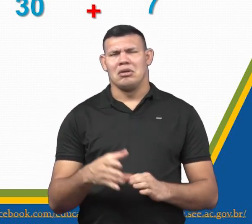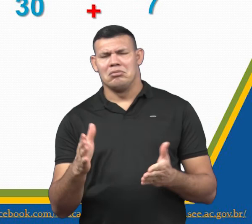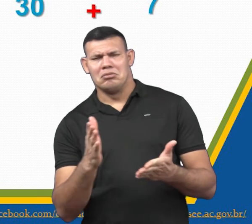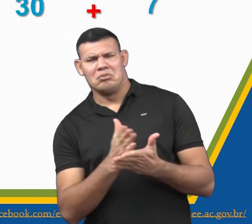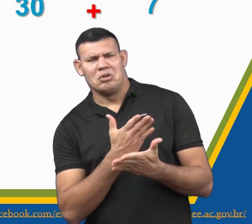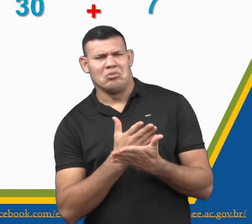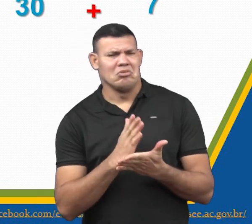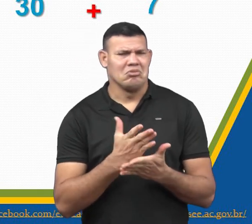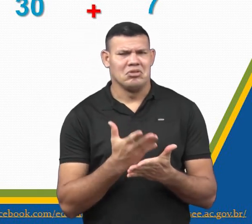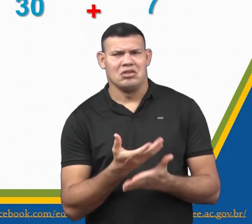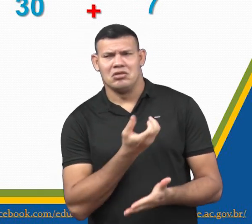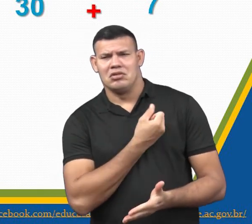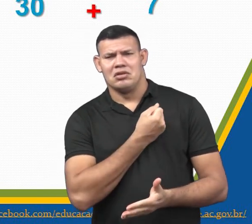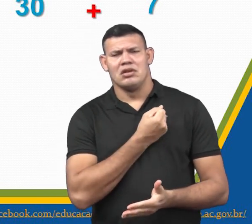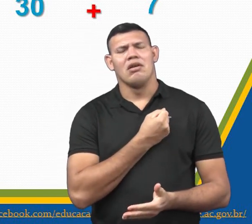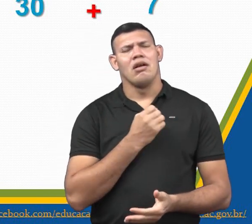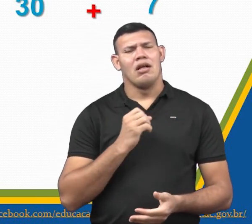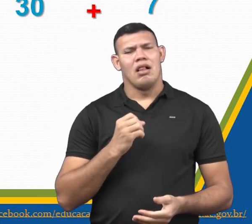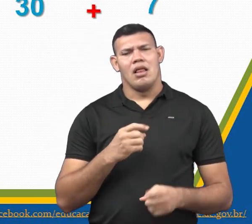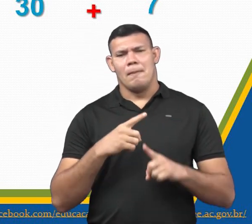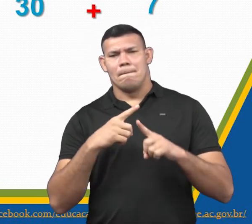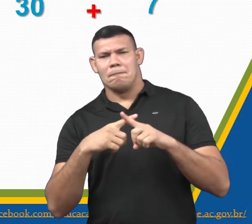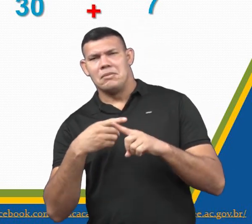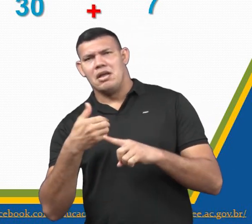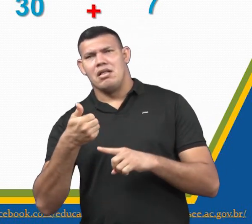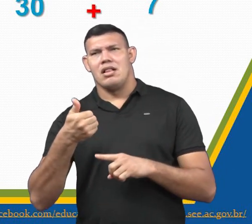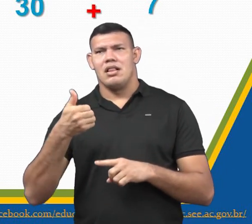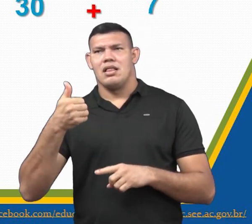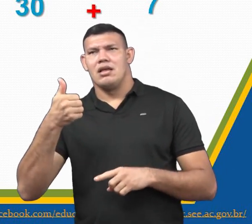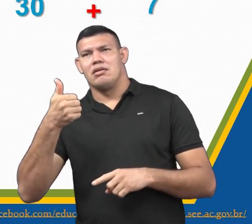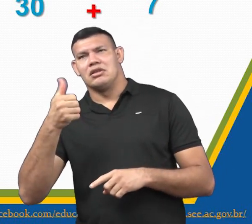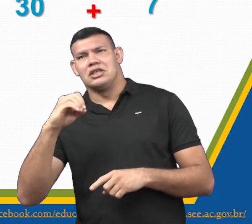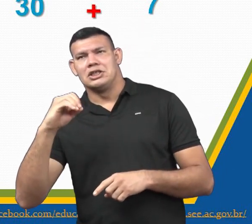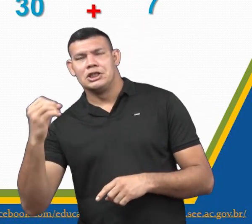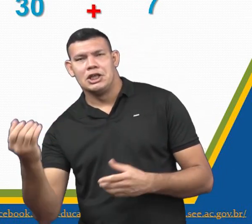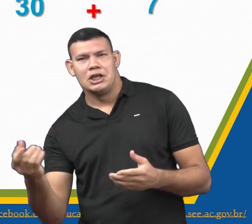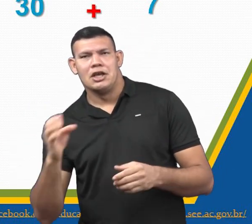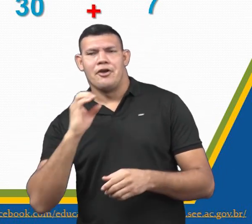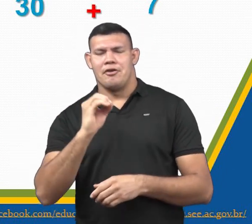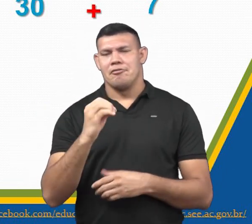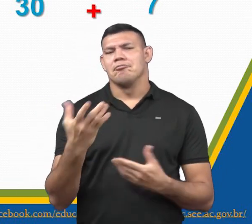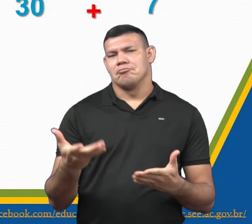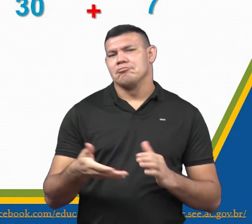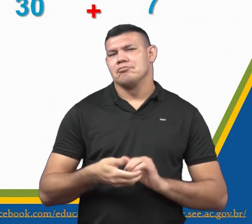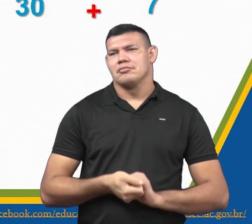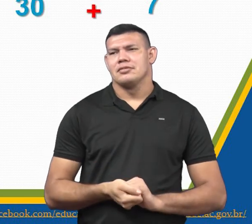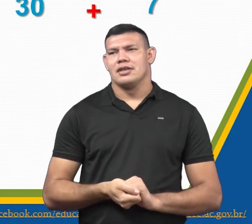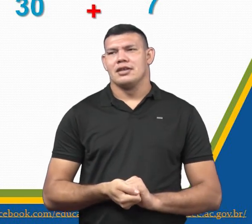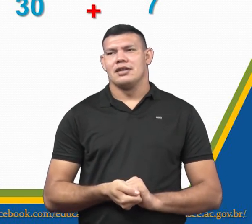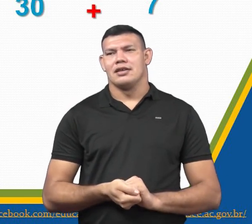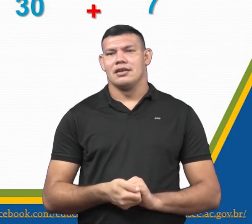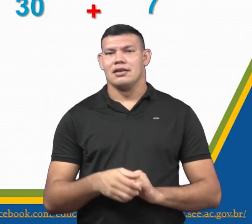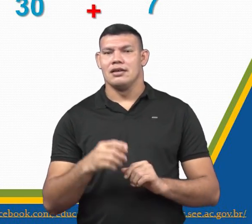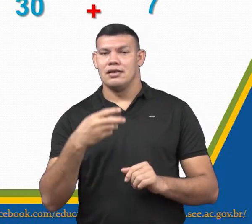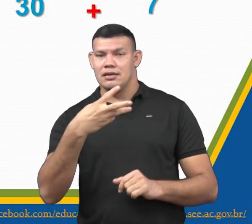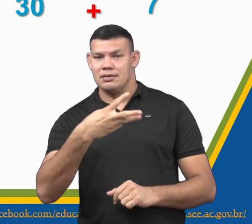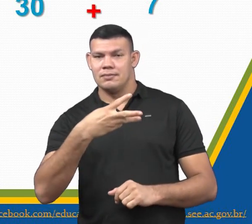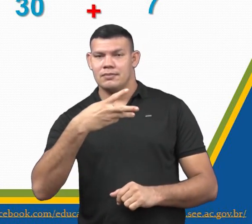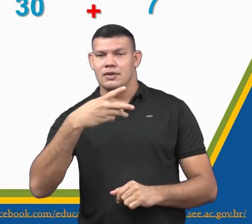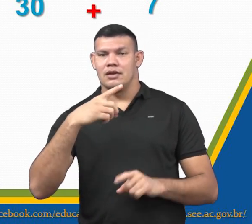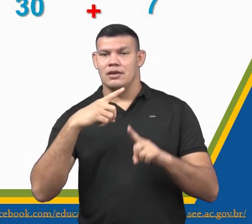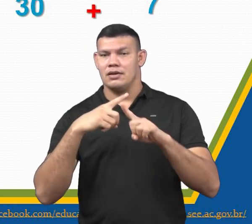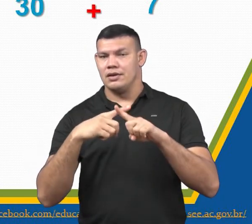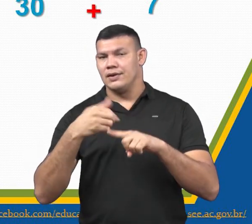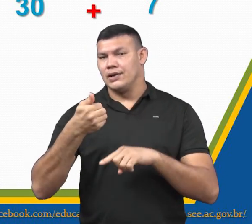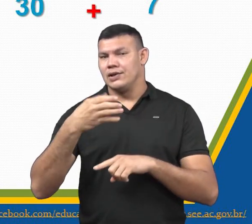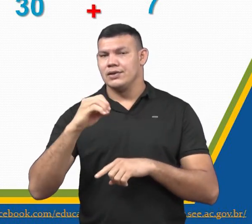qualquer número, ele vai ser sempre igual a 0. Mais 3 vezes 10 vai dar